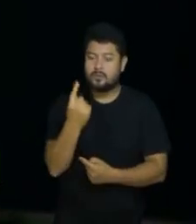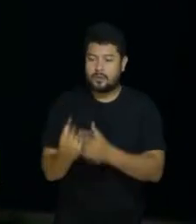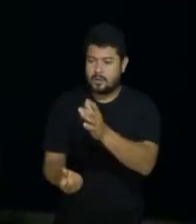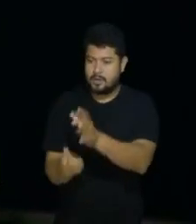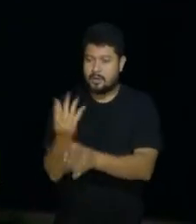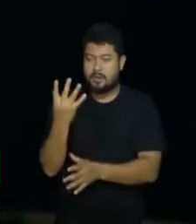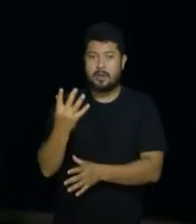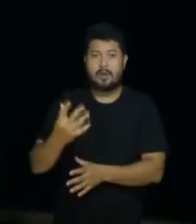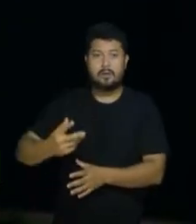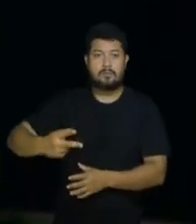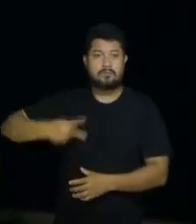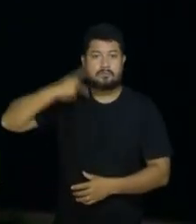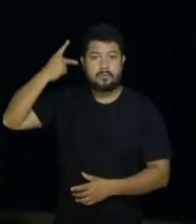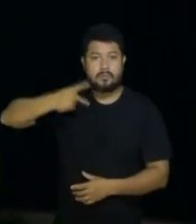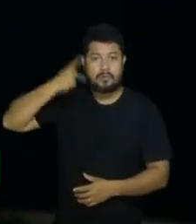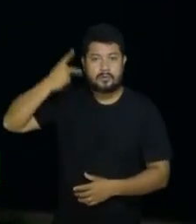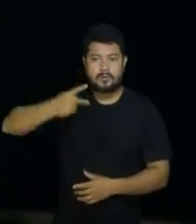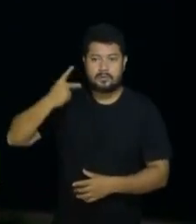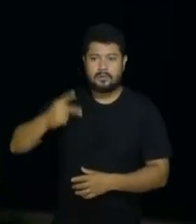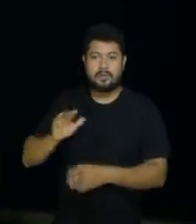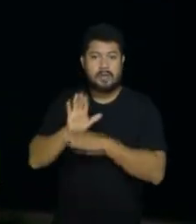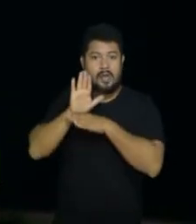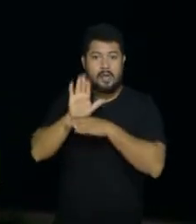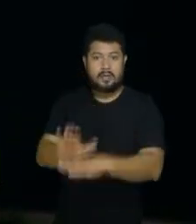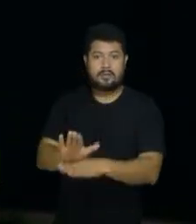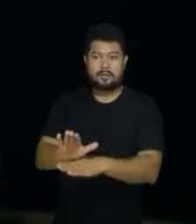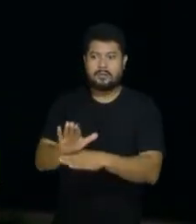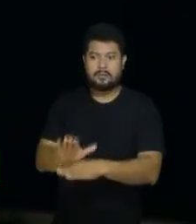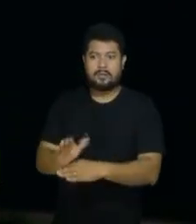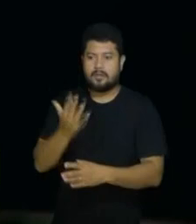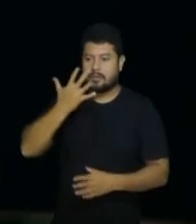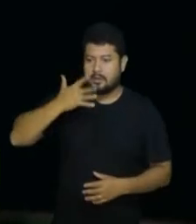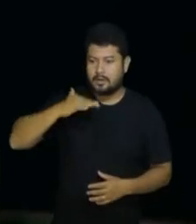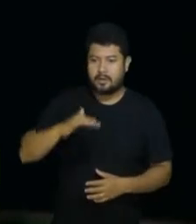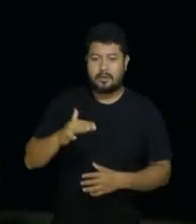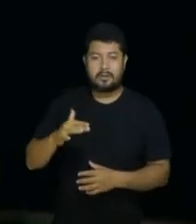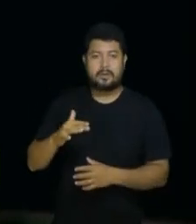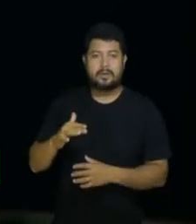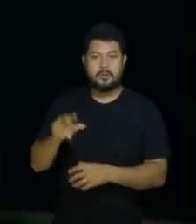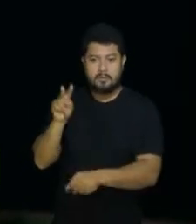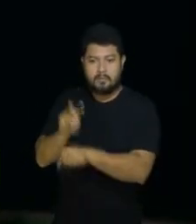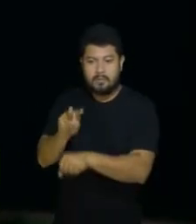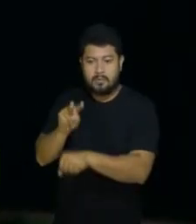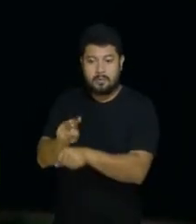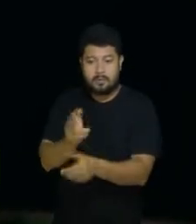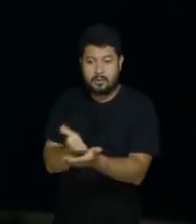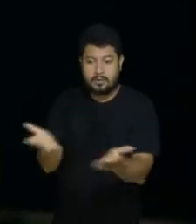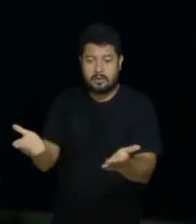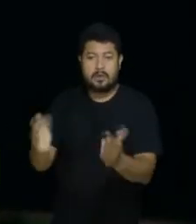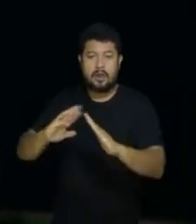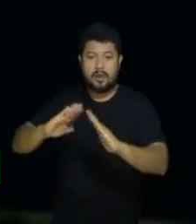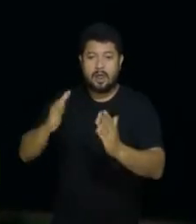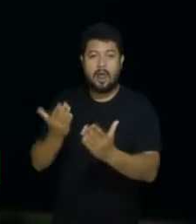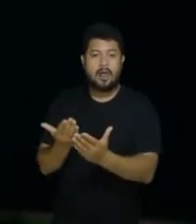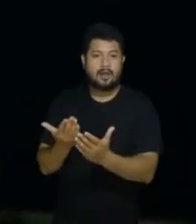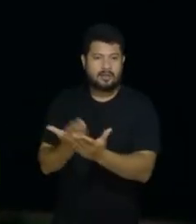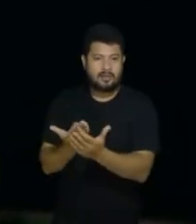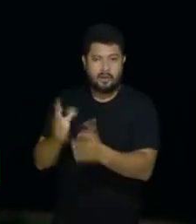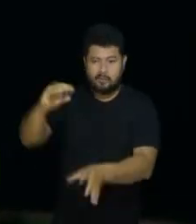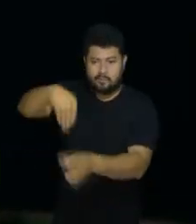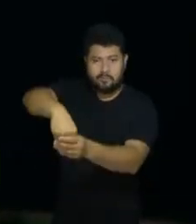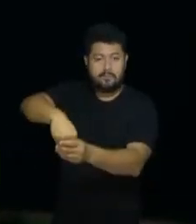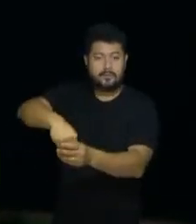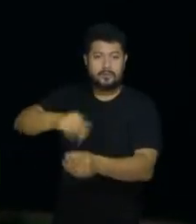segurança pública para as nossas crianças no ambiente escolar. E nós nos debruçamos em muitos